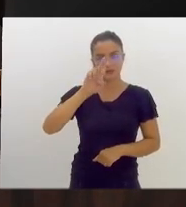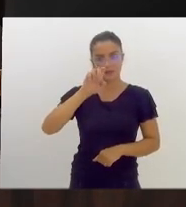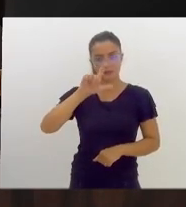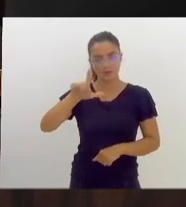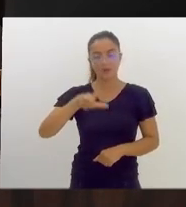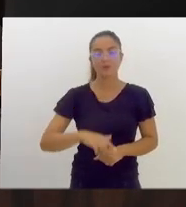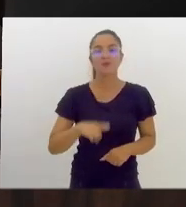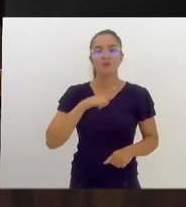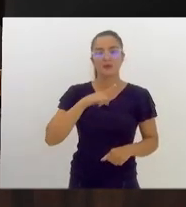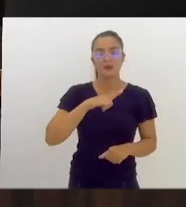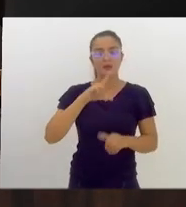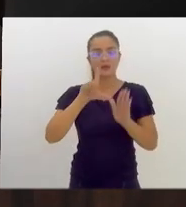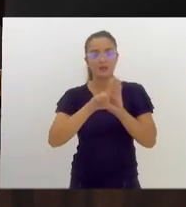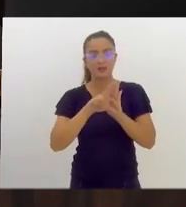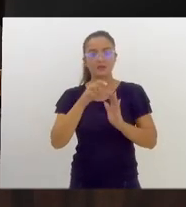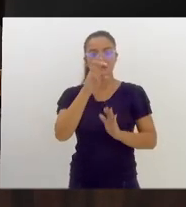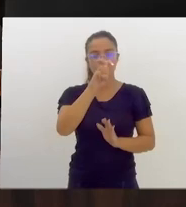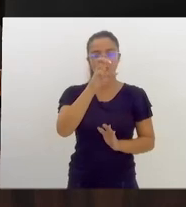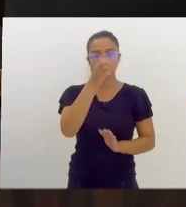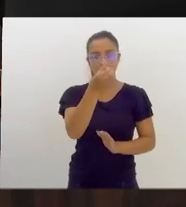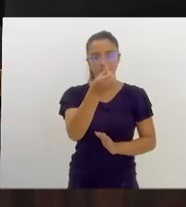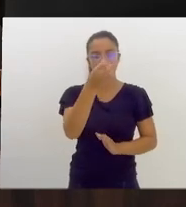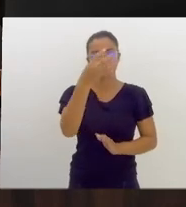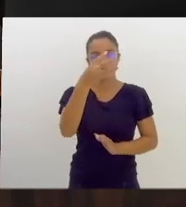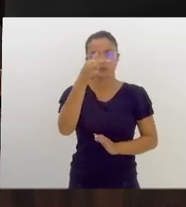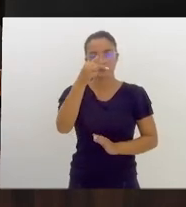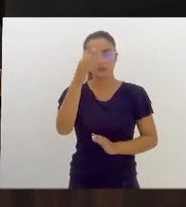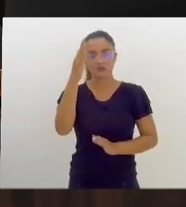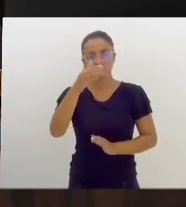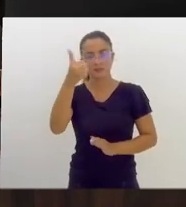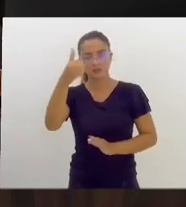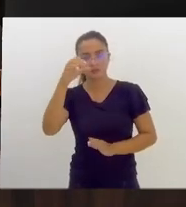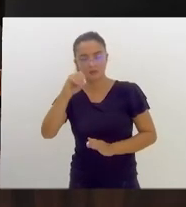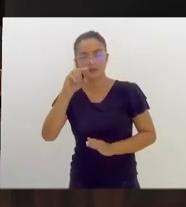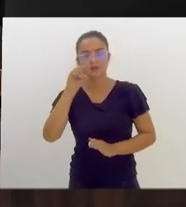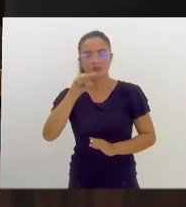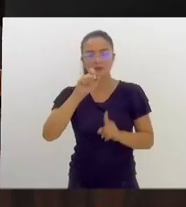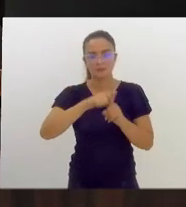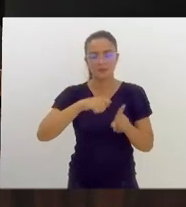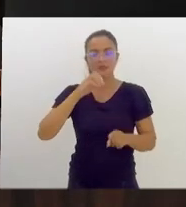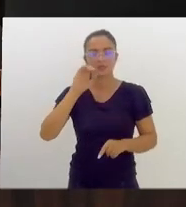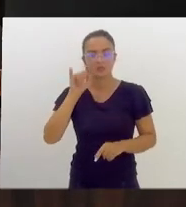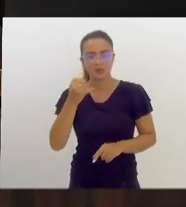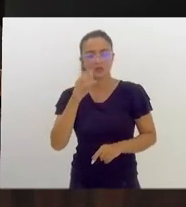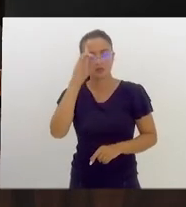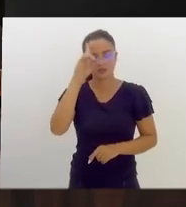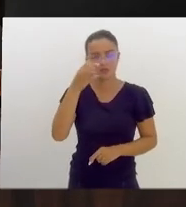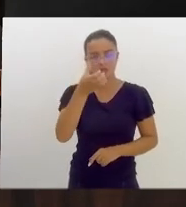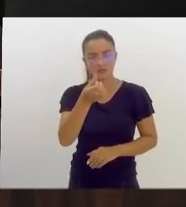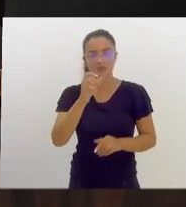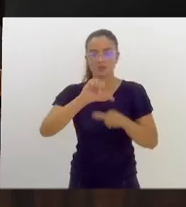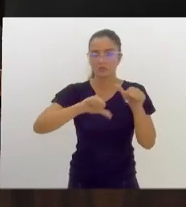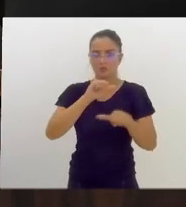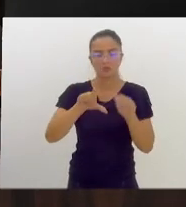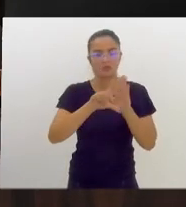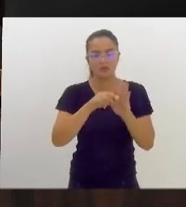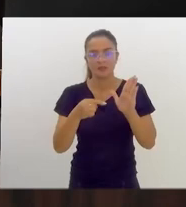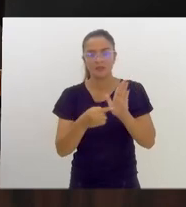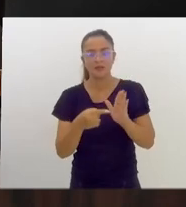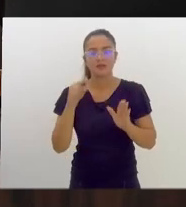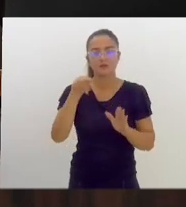lei 5.647, de 6 de janeiro de 2010, incluindo no calendário oficial do Estado do Rio de Janeiro a Semana Estadual